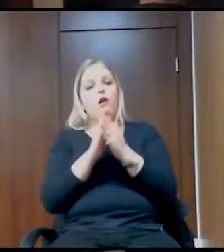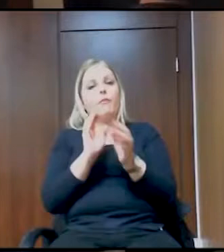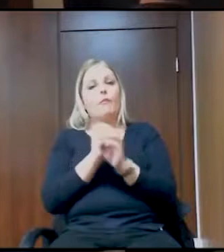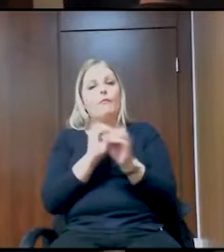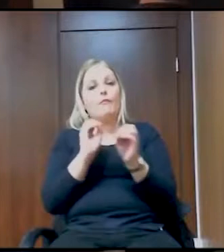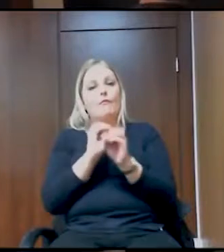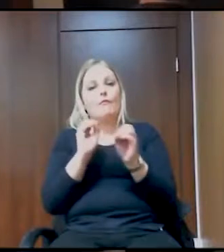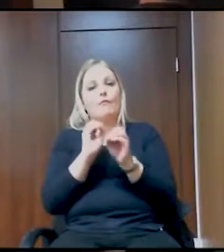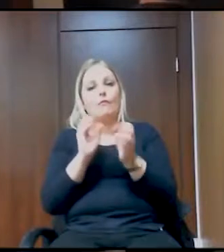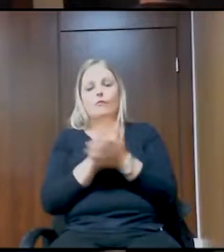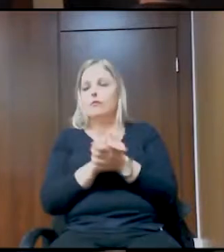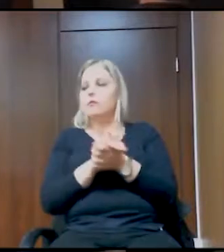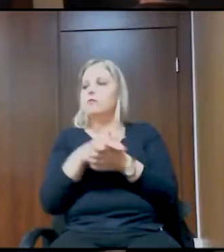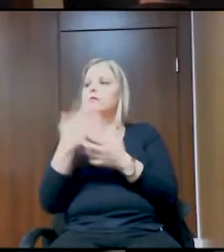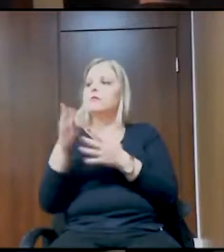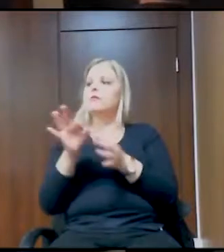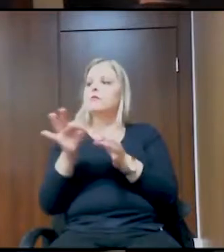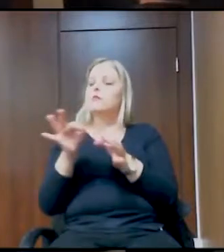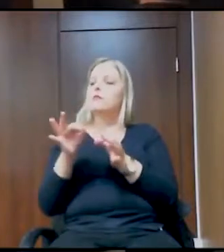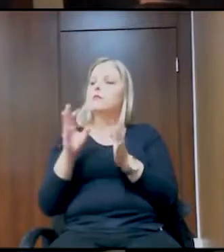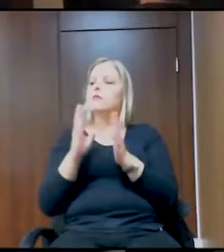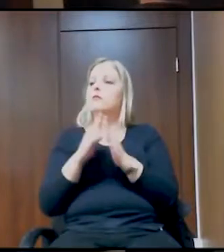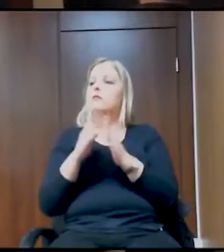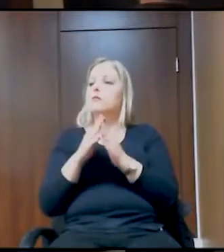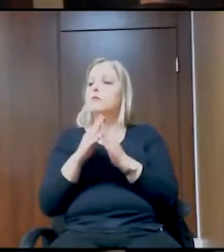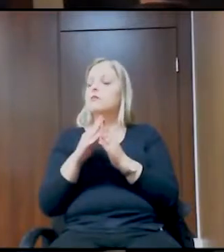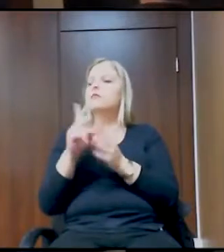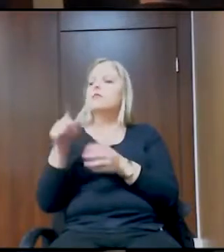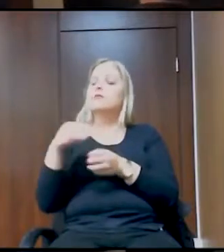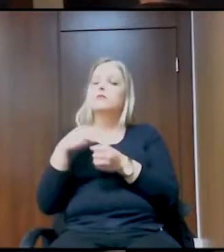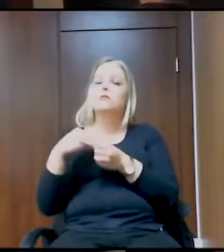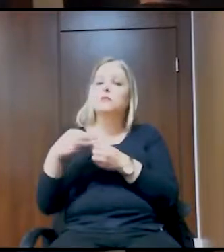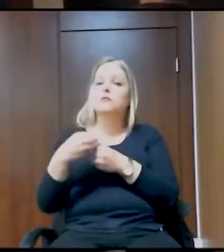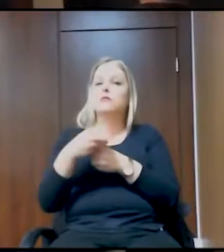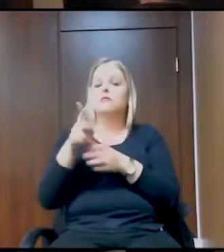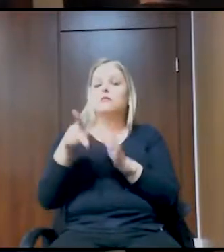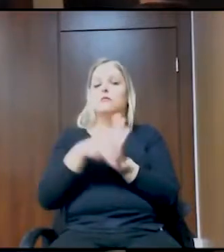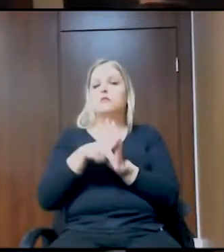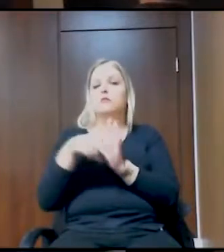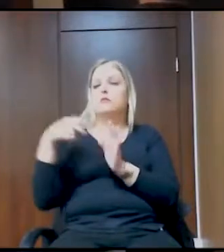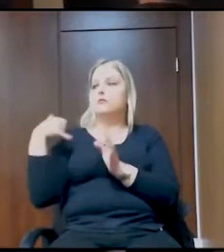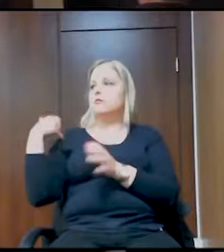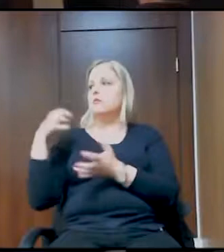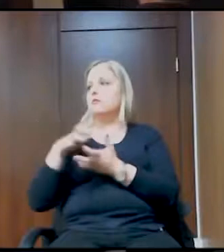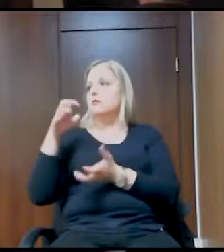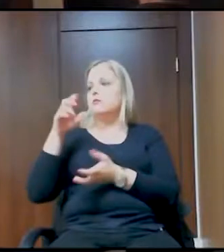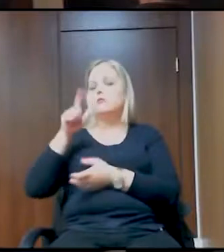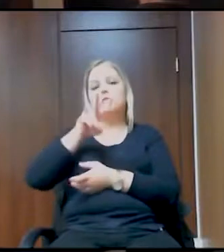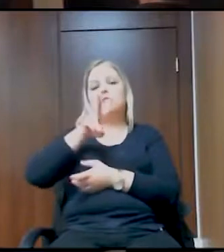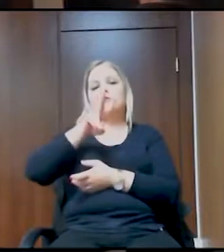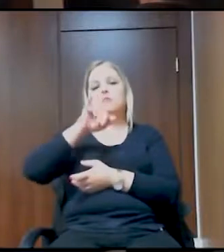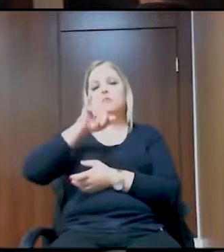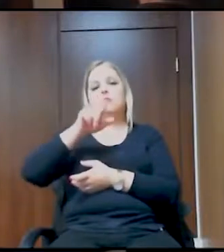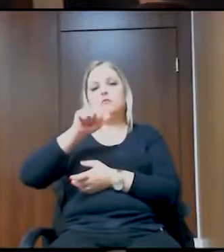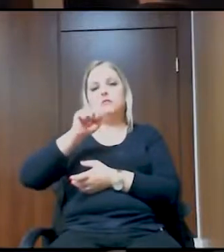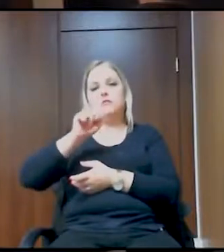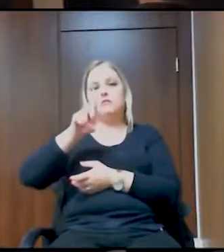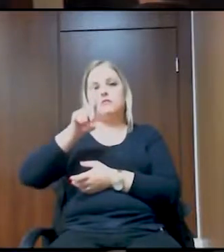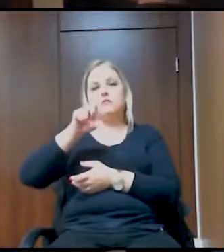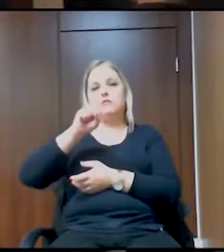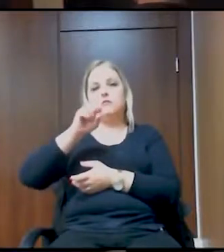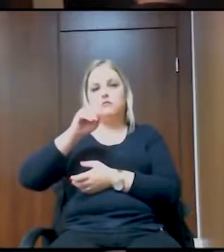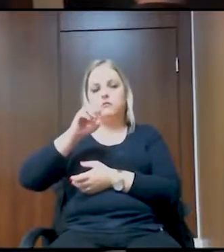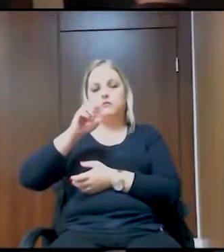o único projeto de moradia que existe no município para idosos é a Vila dos Idosos. Então eu